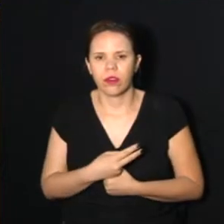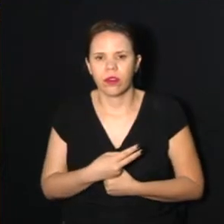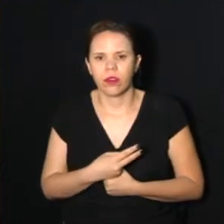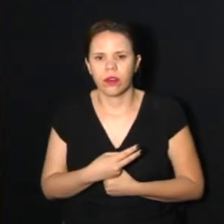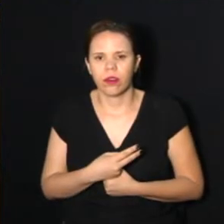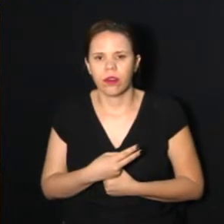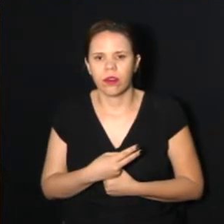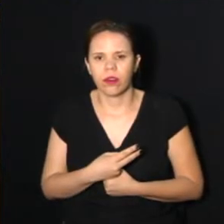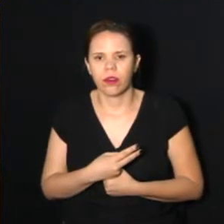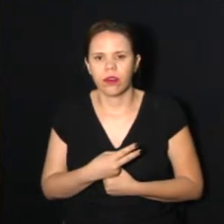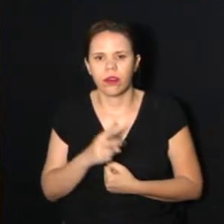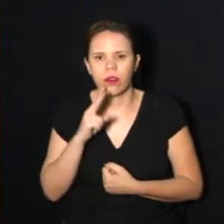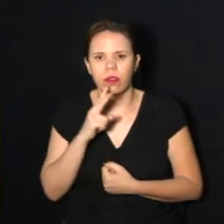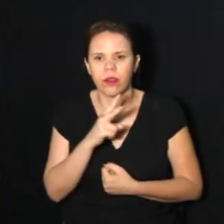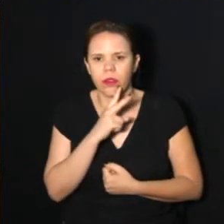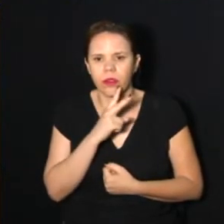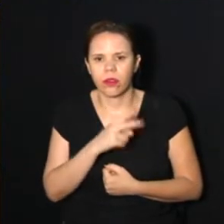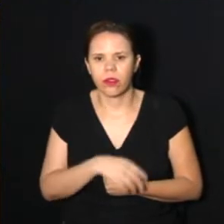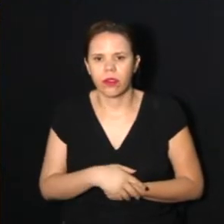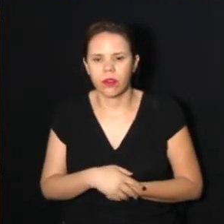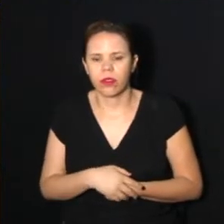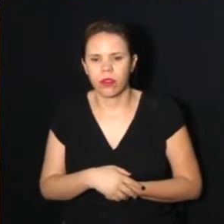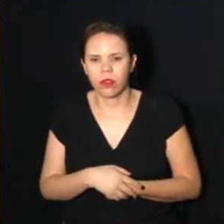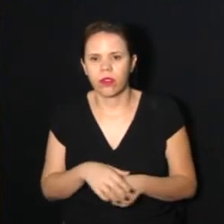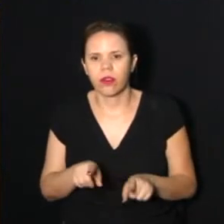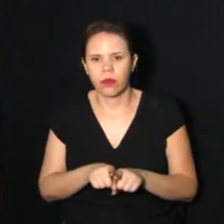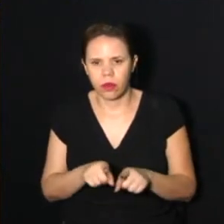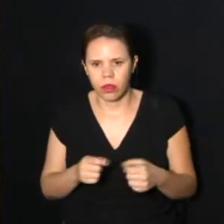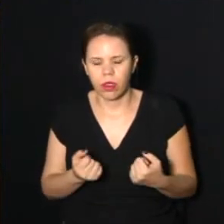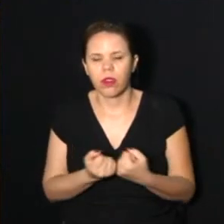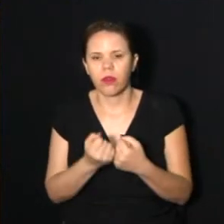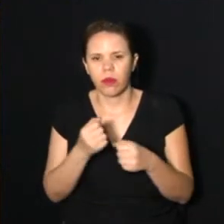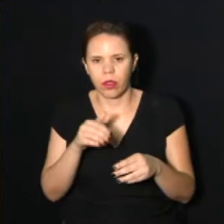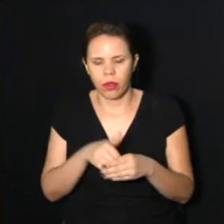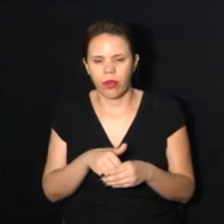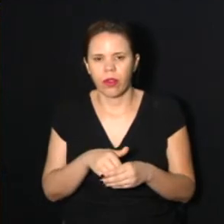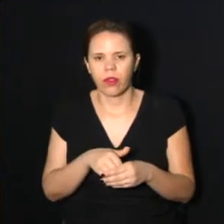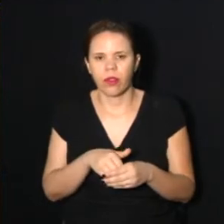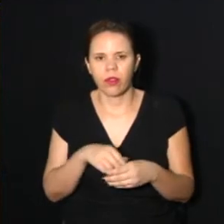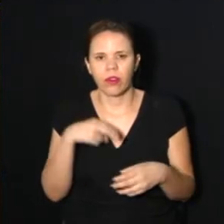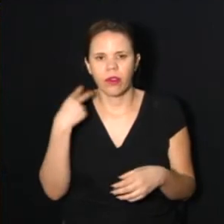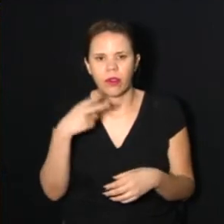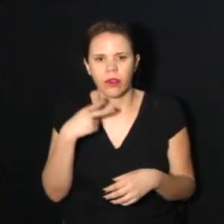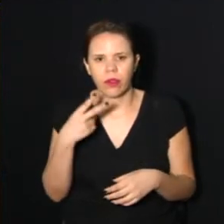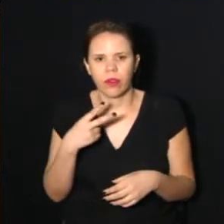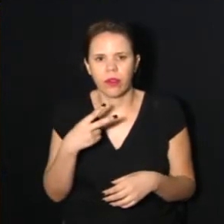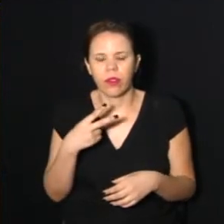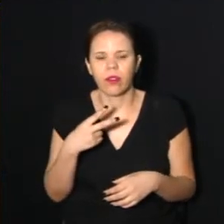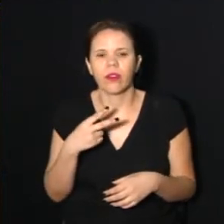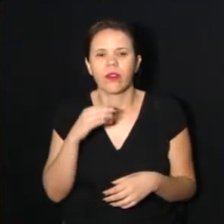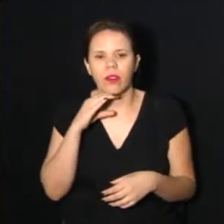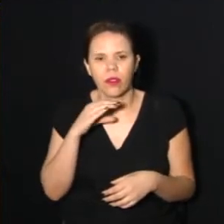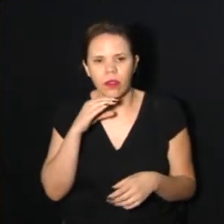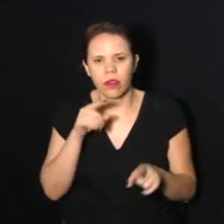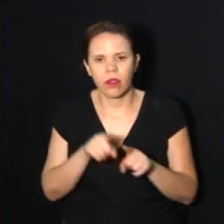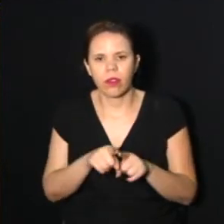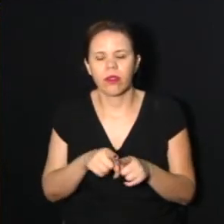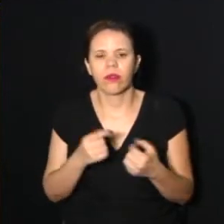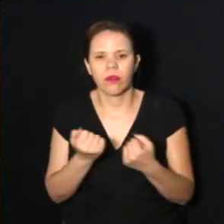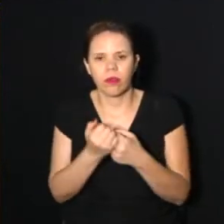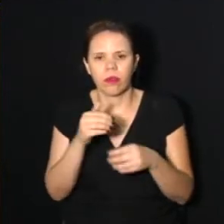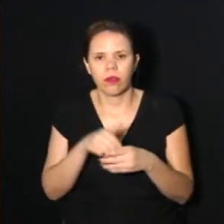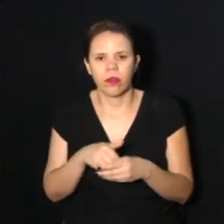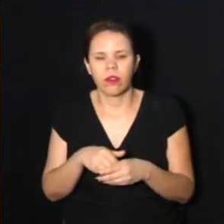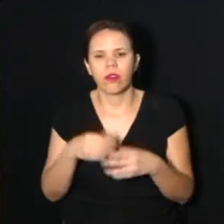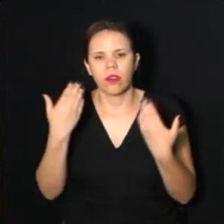Vinícius Gratti. Acompanho, senhor presidente. Vereador Carlão do PT. Eu acompanho o relator. Na qualidade de membro da comissão, também